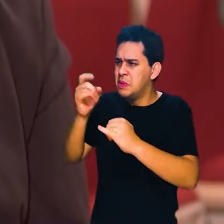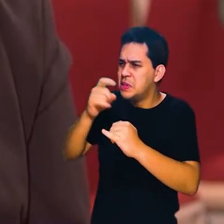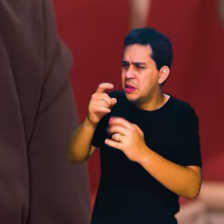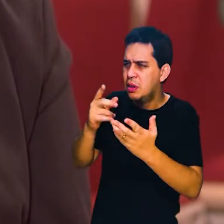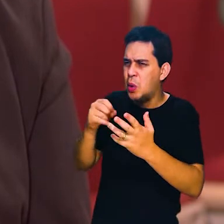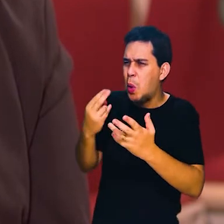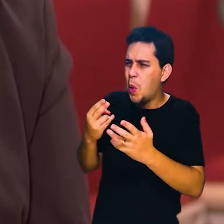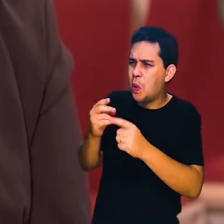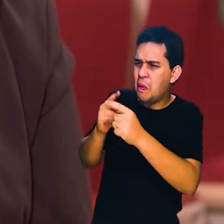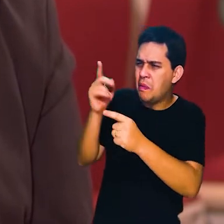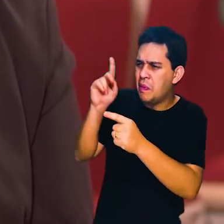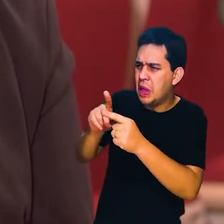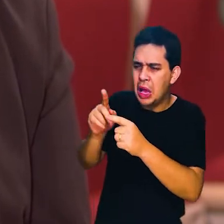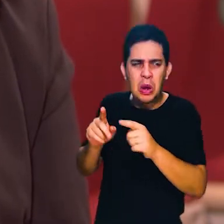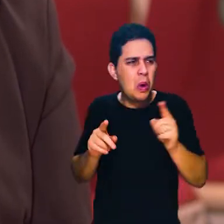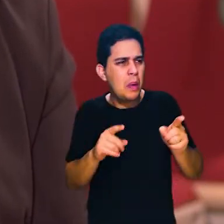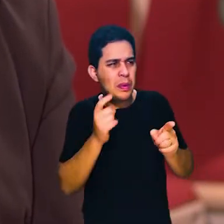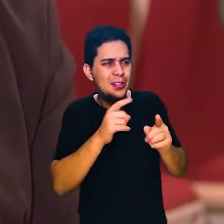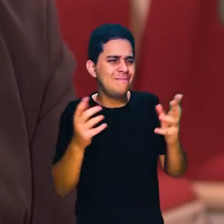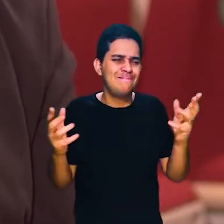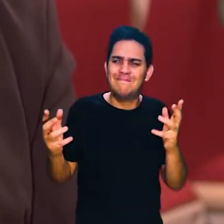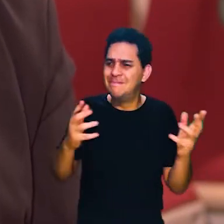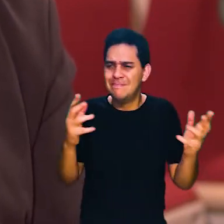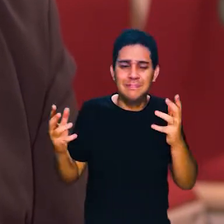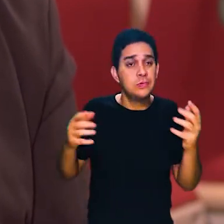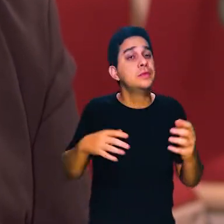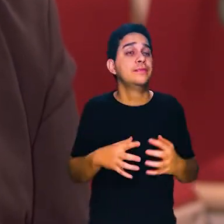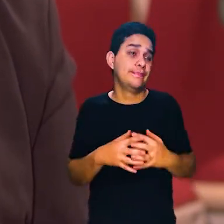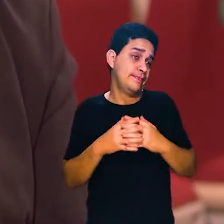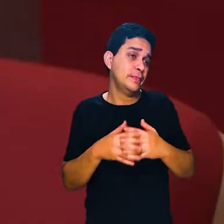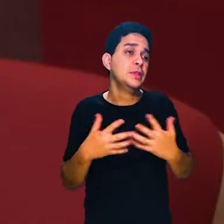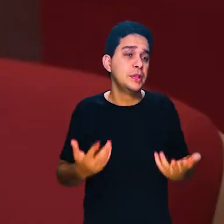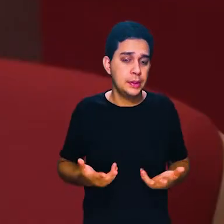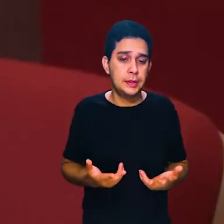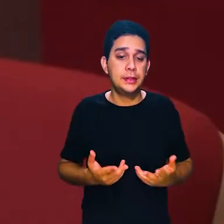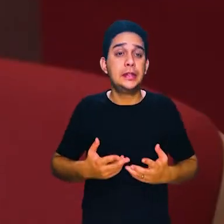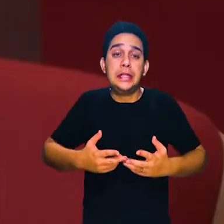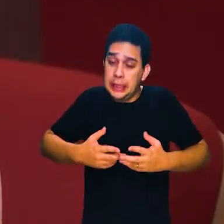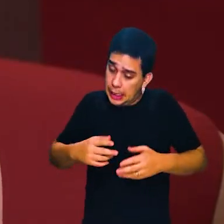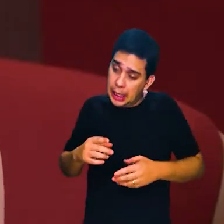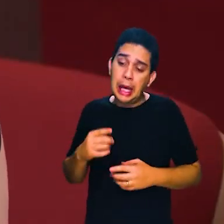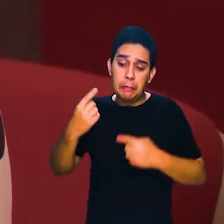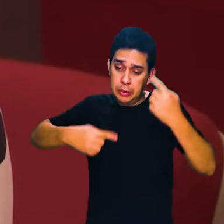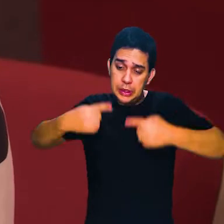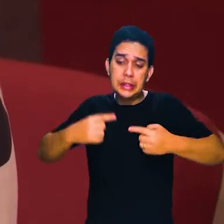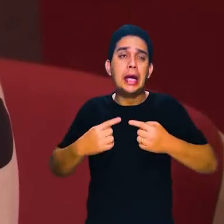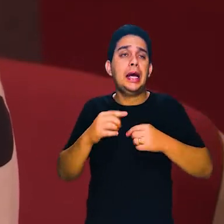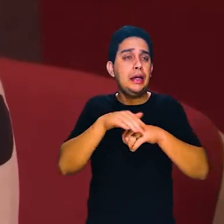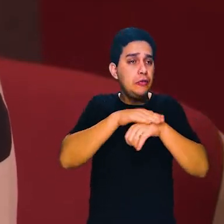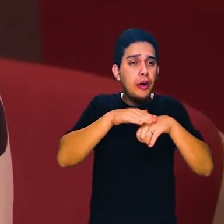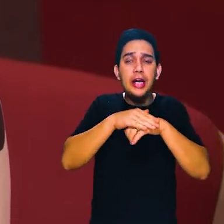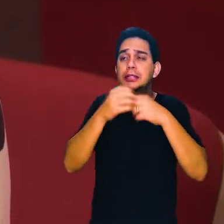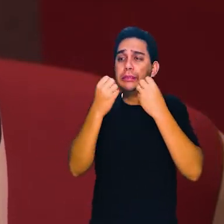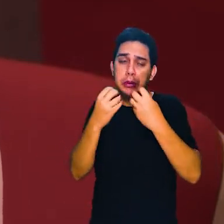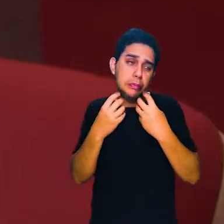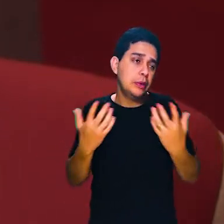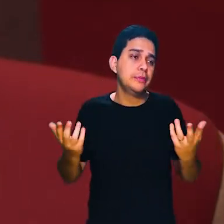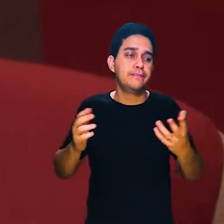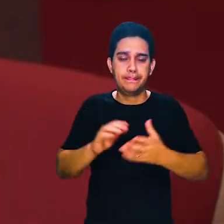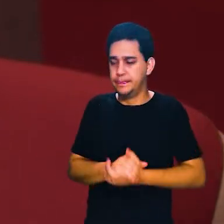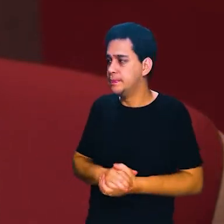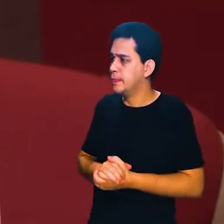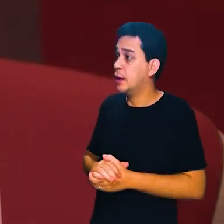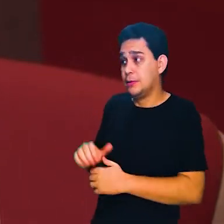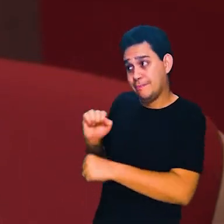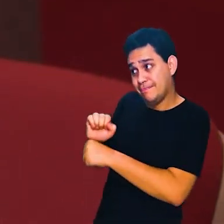democracia é feita, de bons debates, de boas conversas, de troca de ideias. Perfeito, doutora. O bate-papo está ótimo, eu vou precisar chamar um rápido